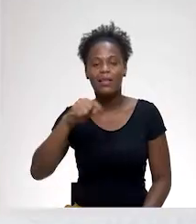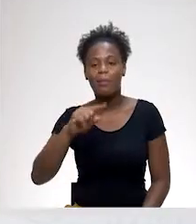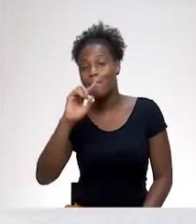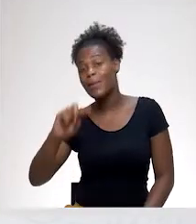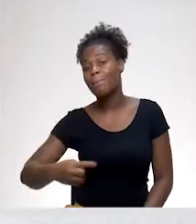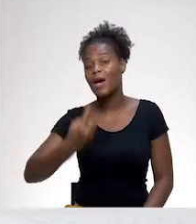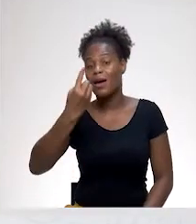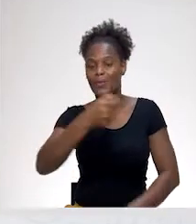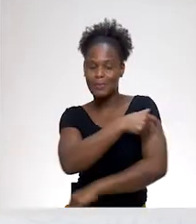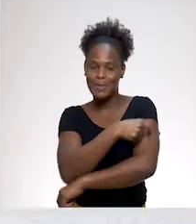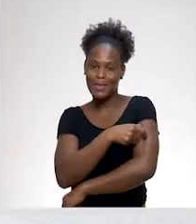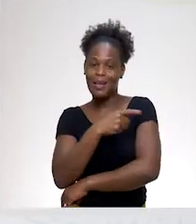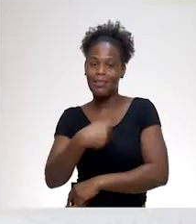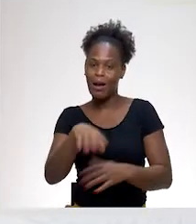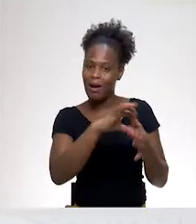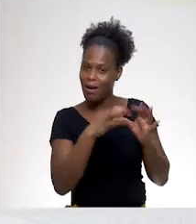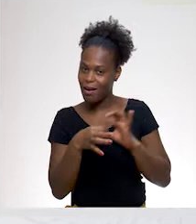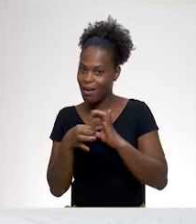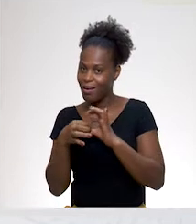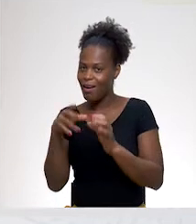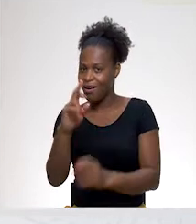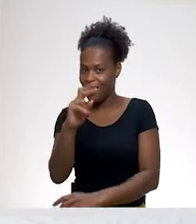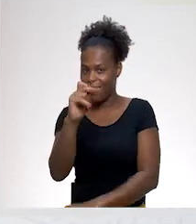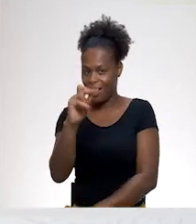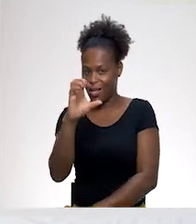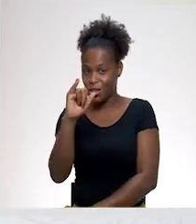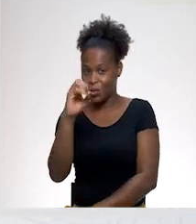é também o primeiro representante da corrente